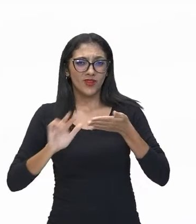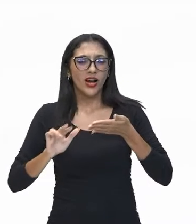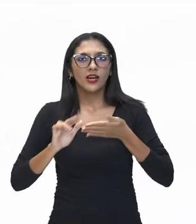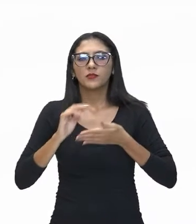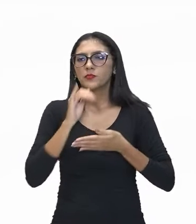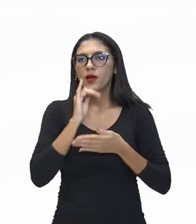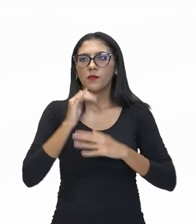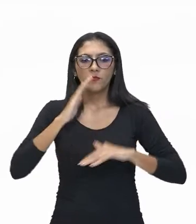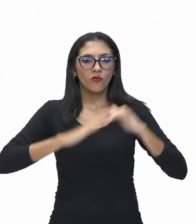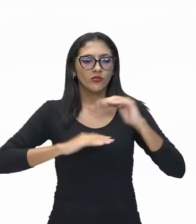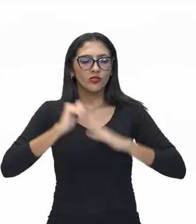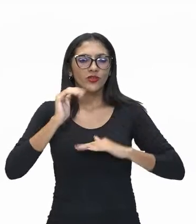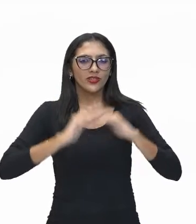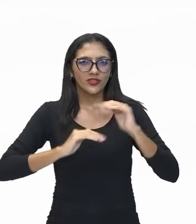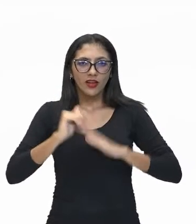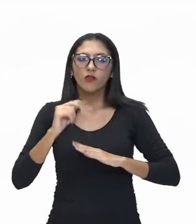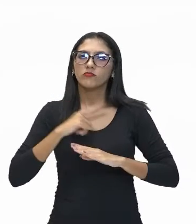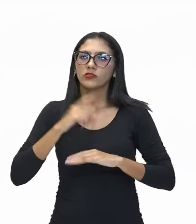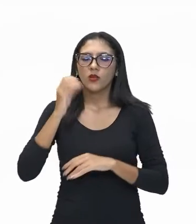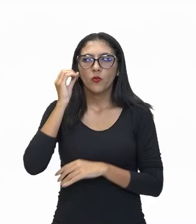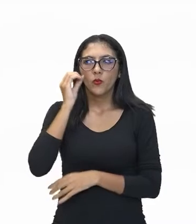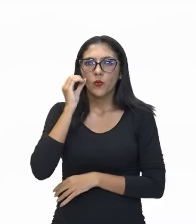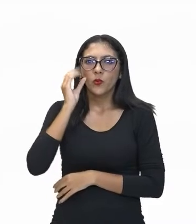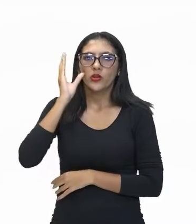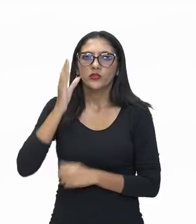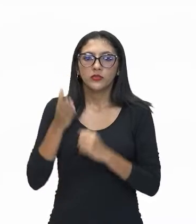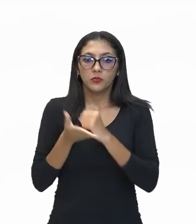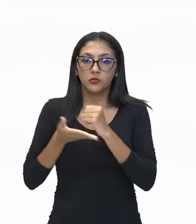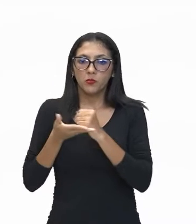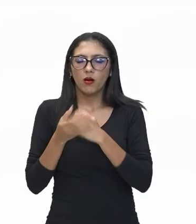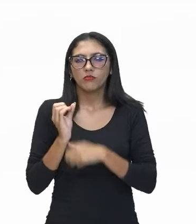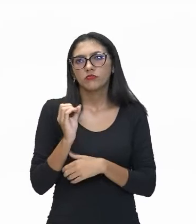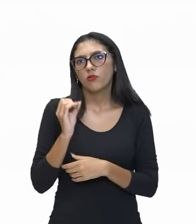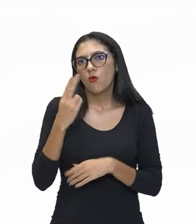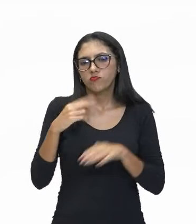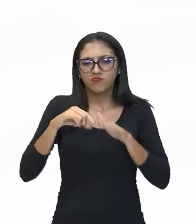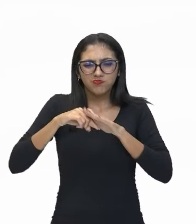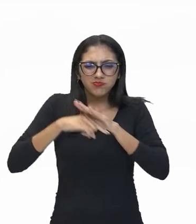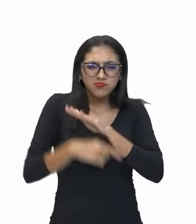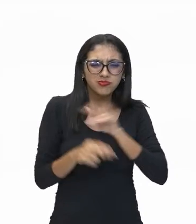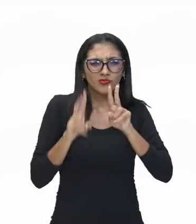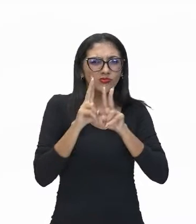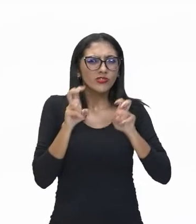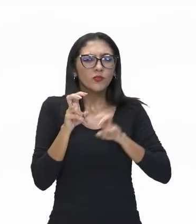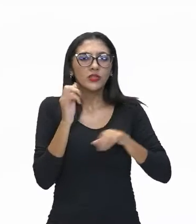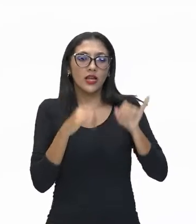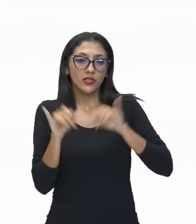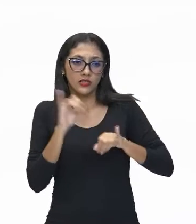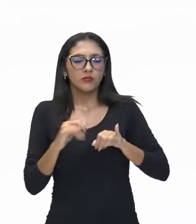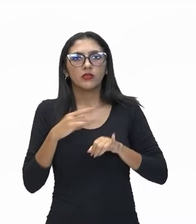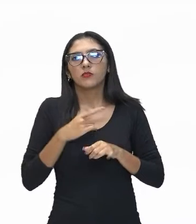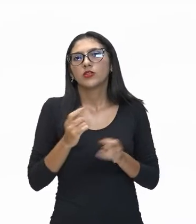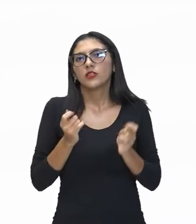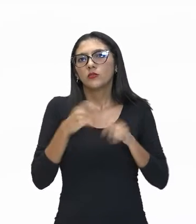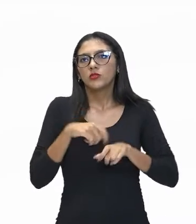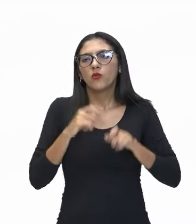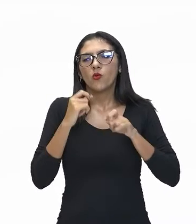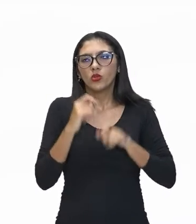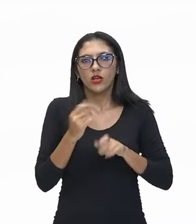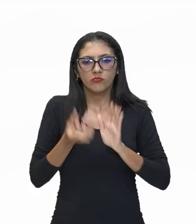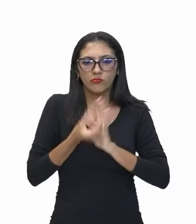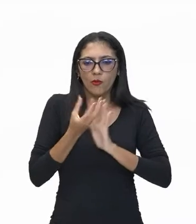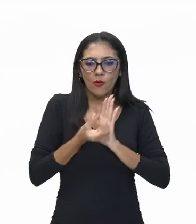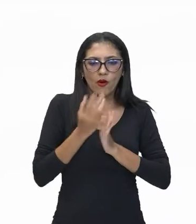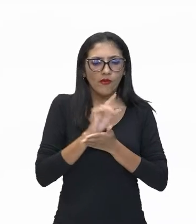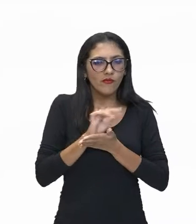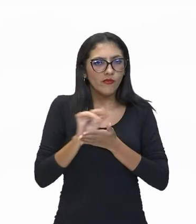profissionais que devem ter conhecimentos básicos ou aprofundados da química, né, para desenvolver tudo isso que a gente está vendo aí.